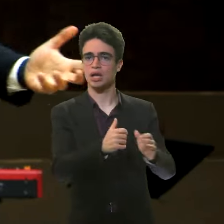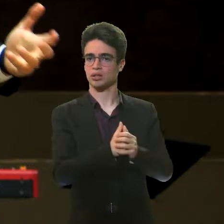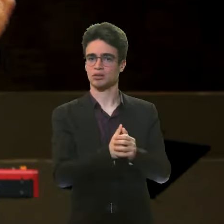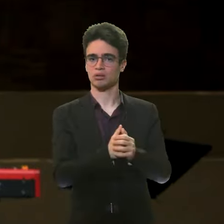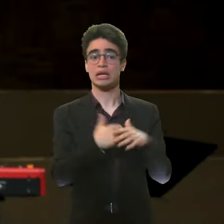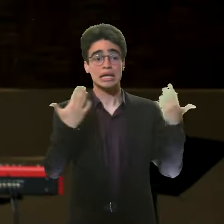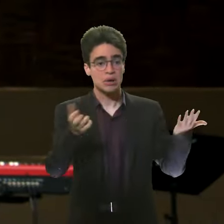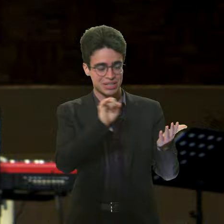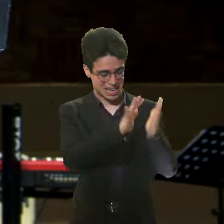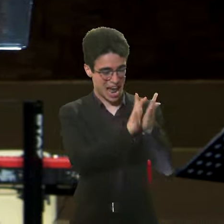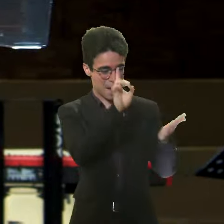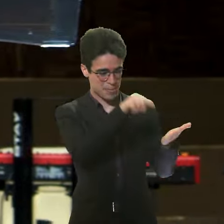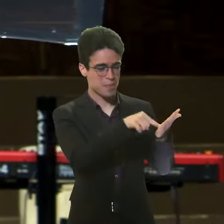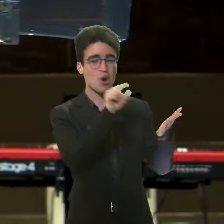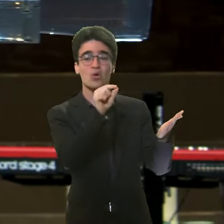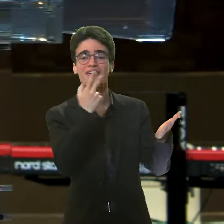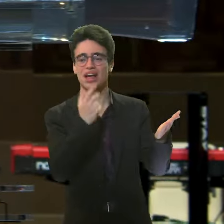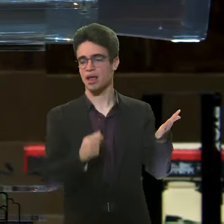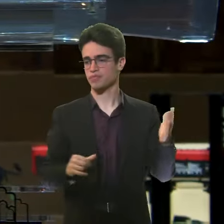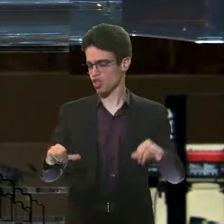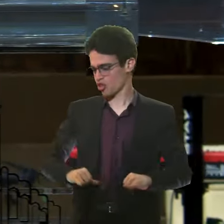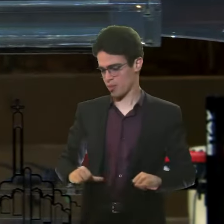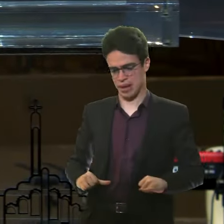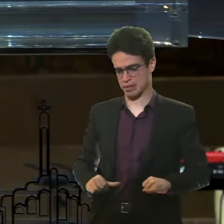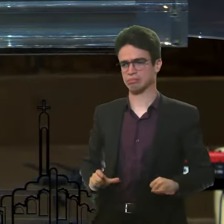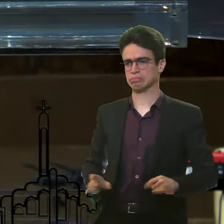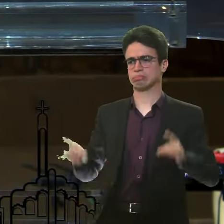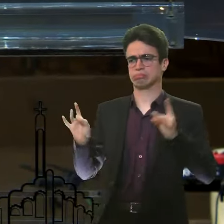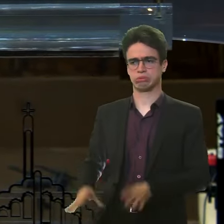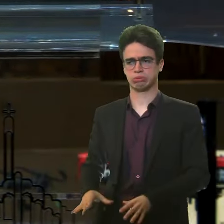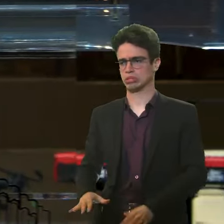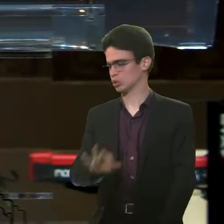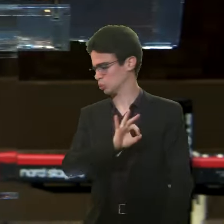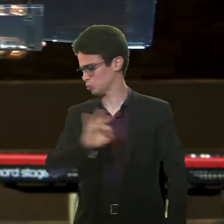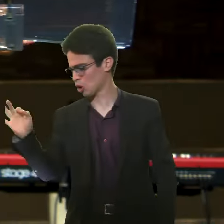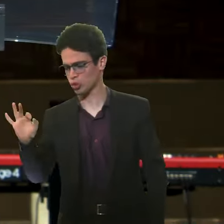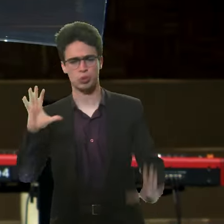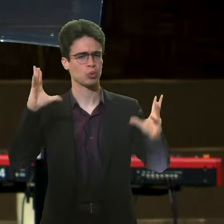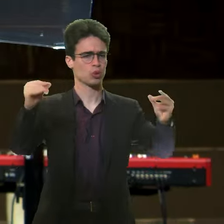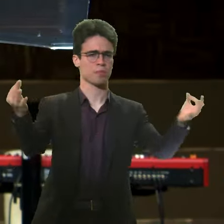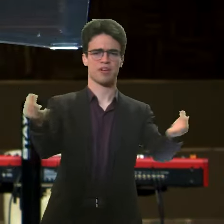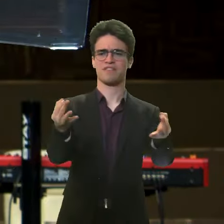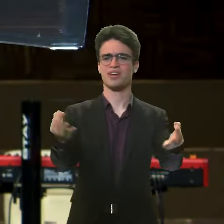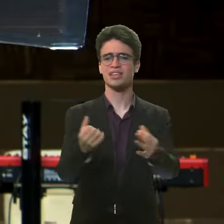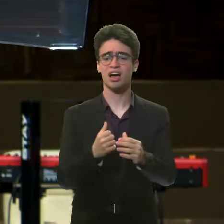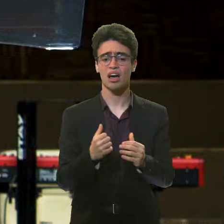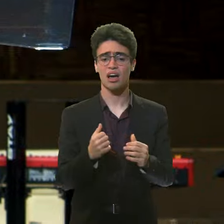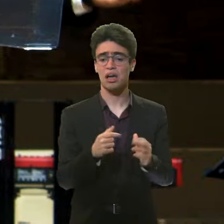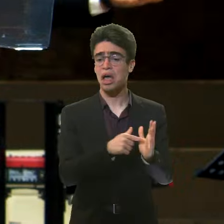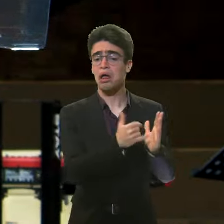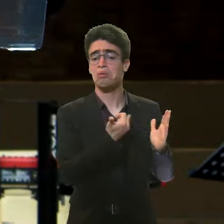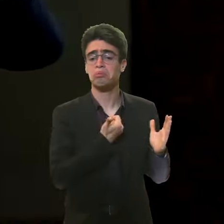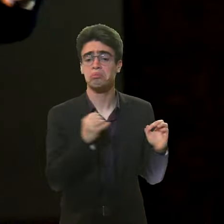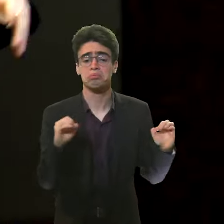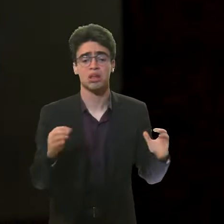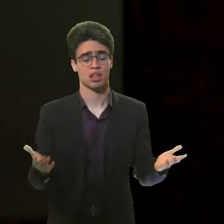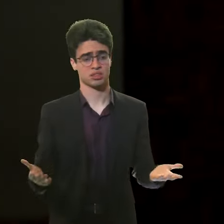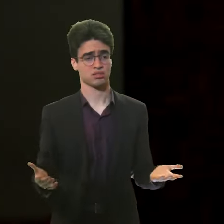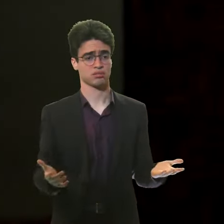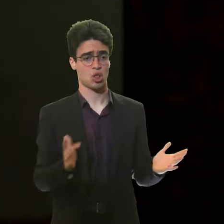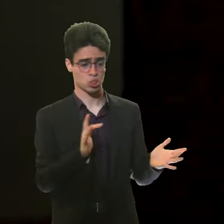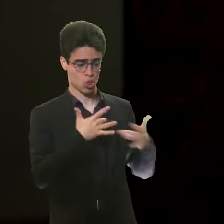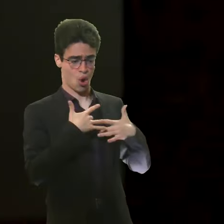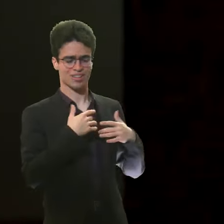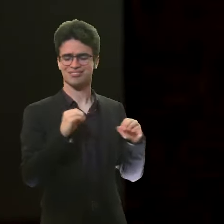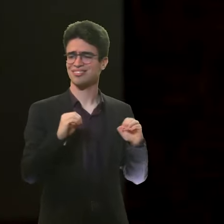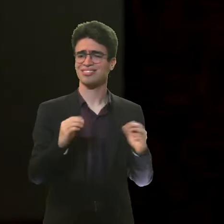o sofrimento, se ela fingisse que agora então a vida é perfeita, ela não falaria ao nosso coração, a palavra de Deus não chegaria ao nosso